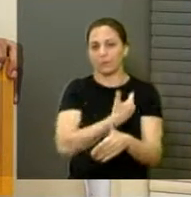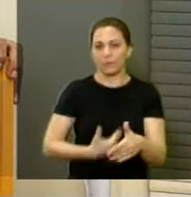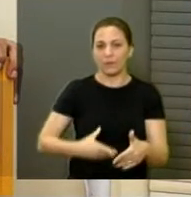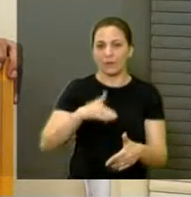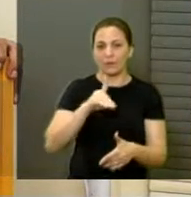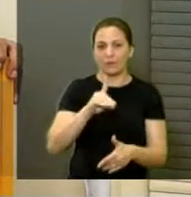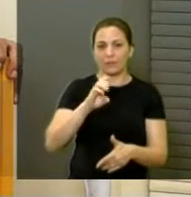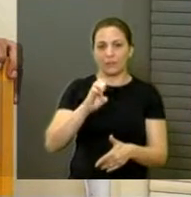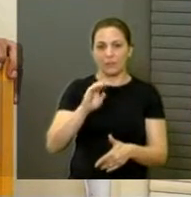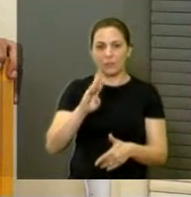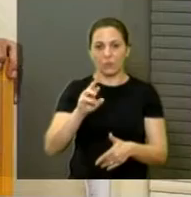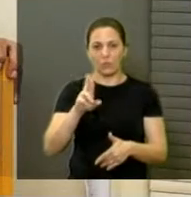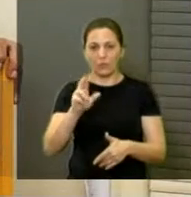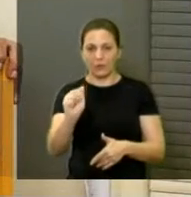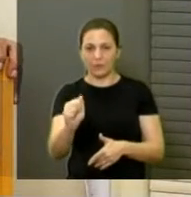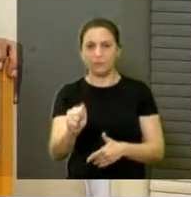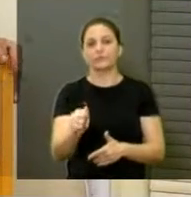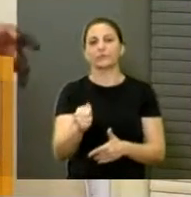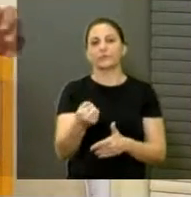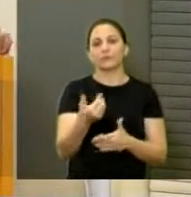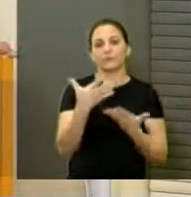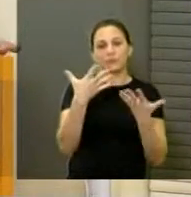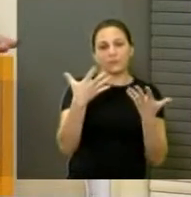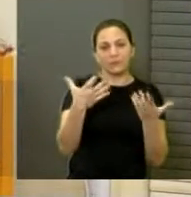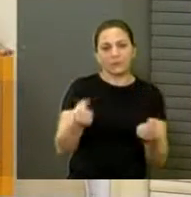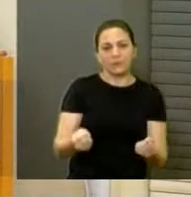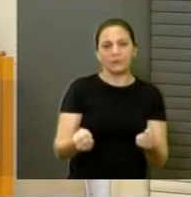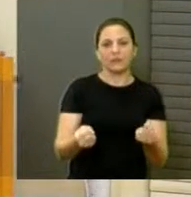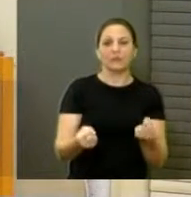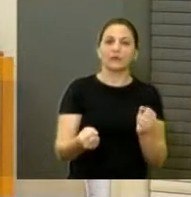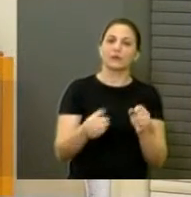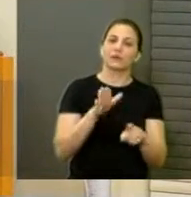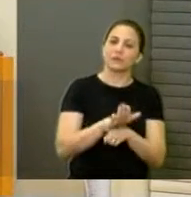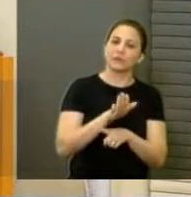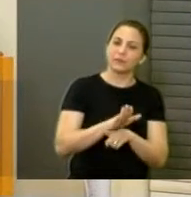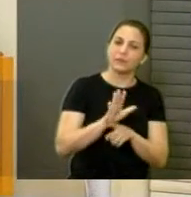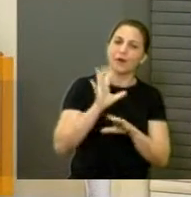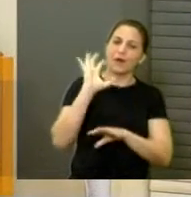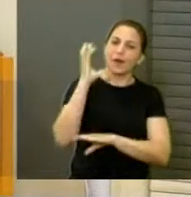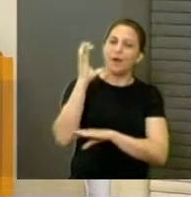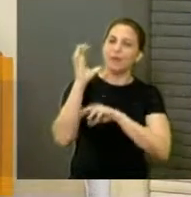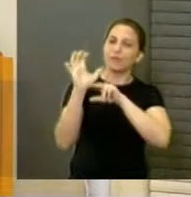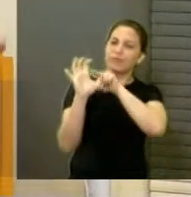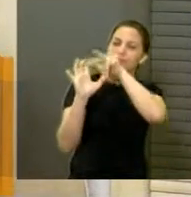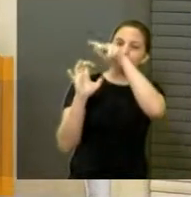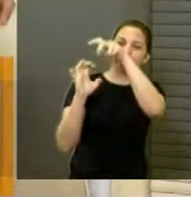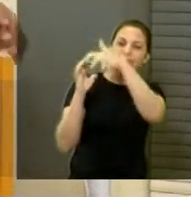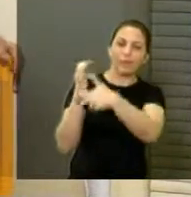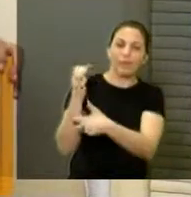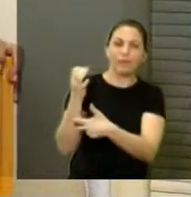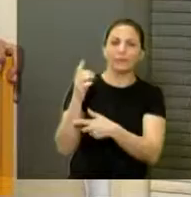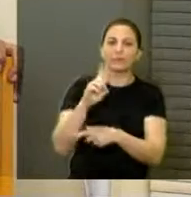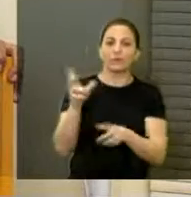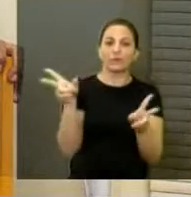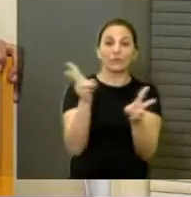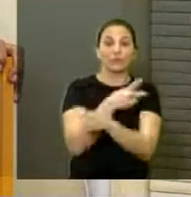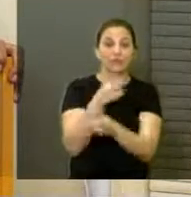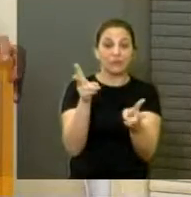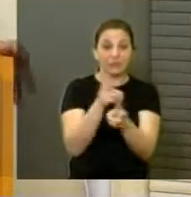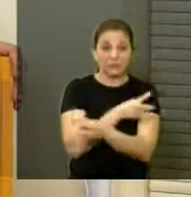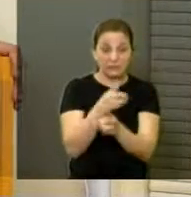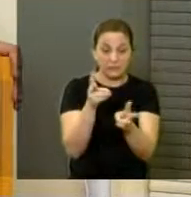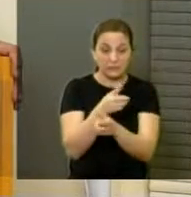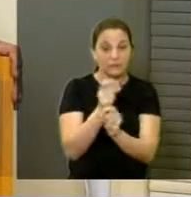aí prontamente as indicações para retirada de ar, porque a gente está preocupado, não é com São Pedro, é com a ventania, viu, Zé? É Zeus